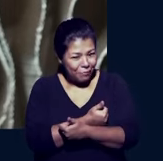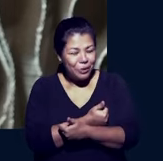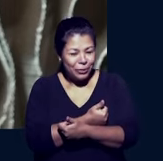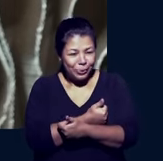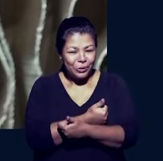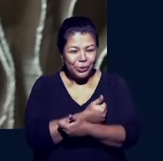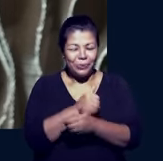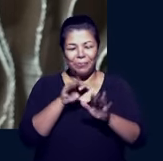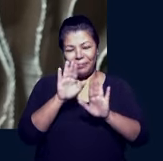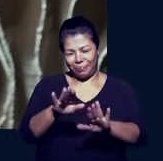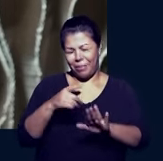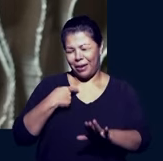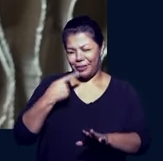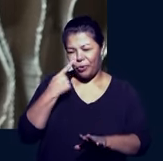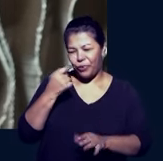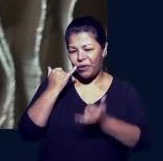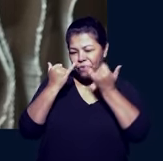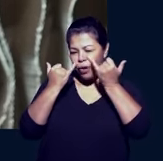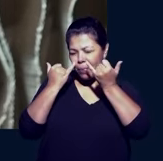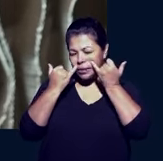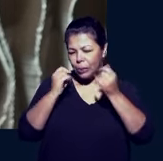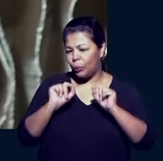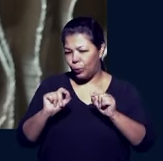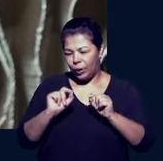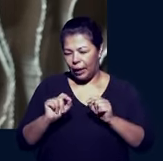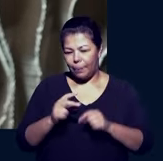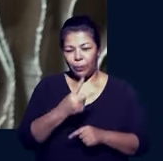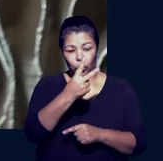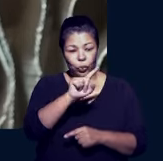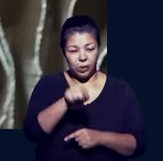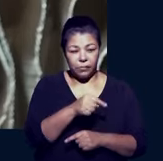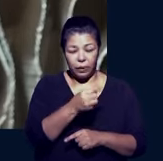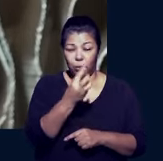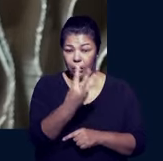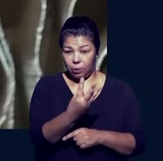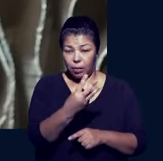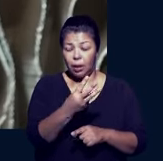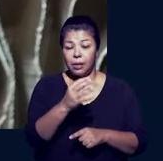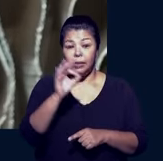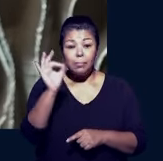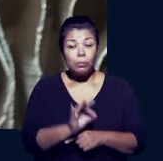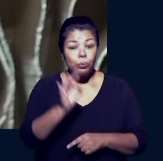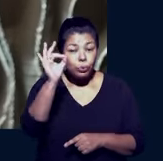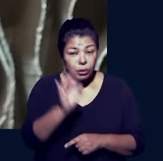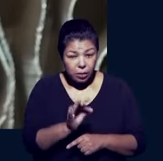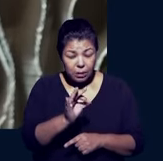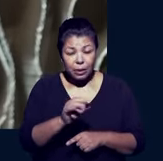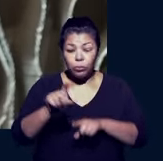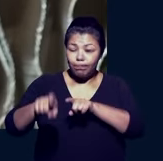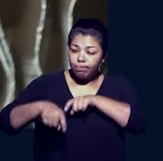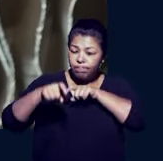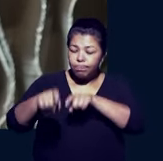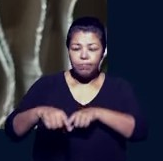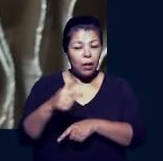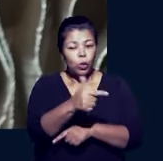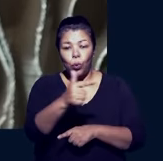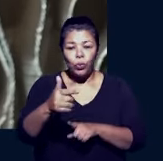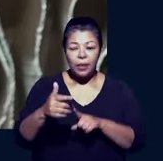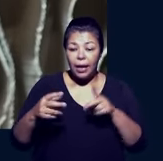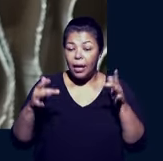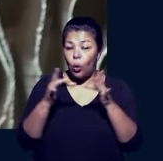até levantei esses dados cerca de 23 das fazendas não possuem conexão a internet móvel ainda no Brasil